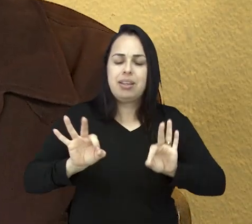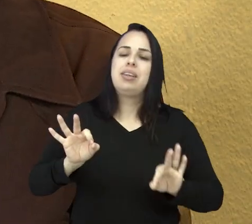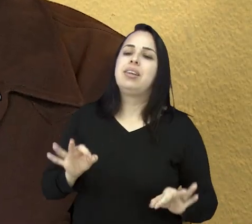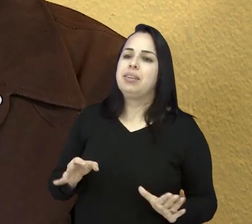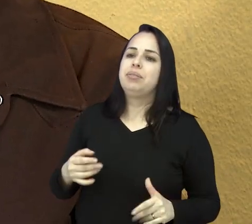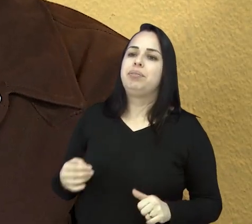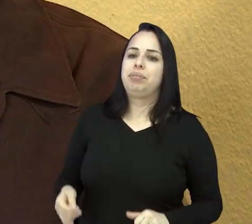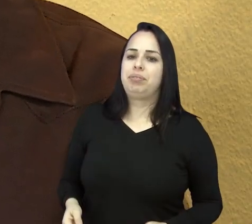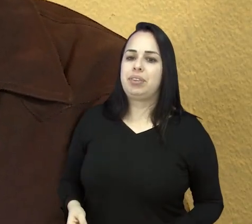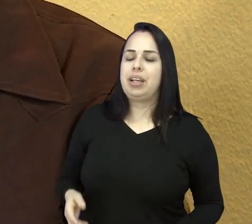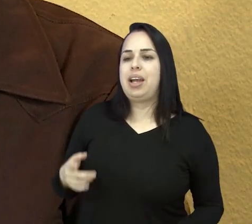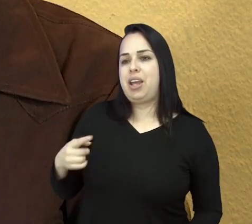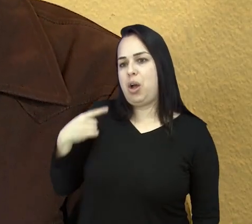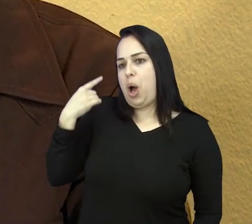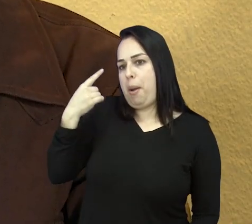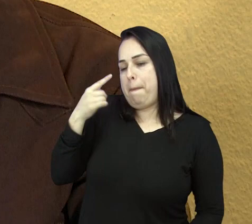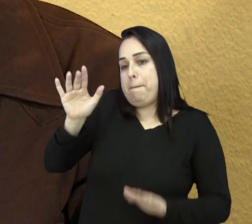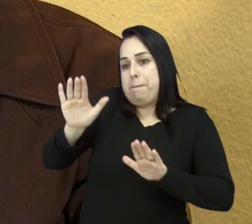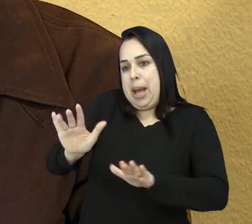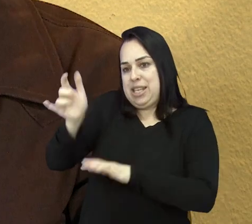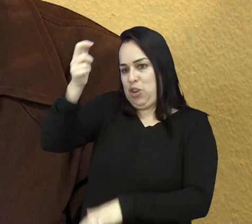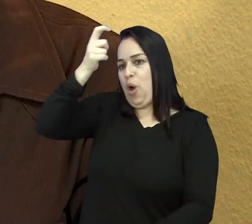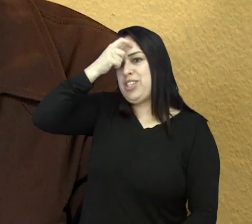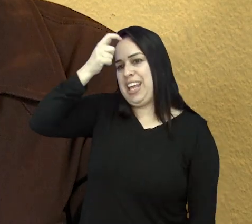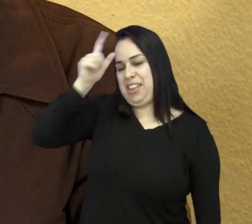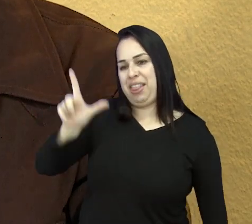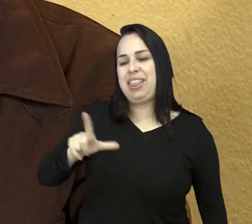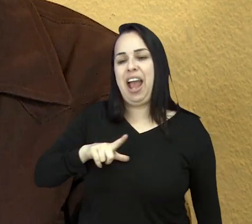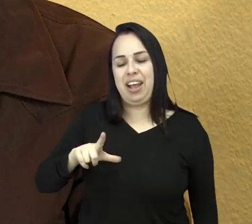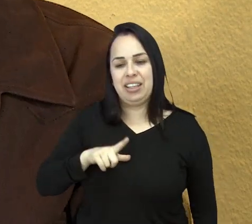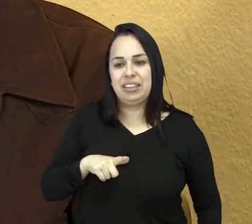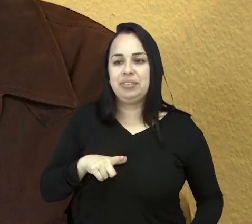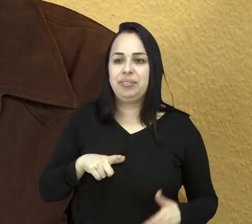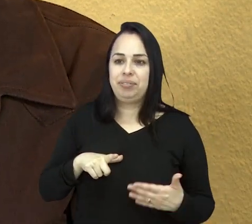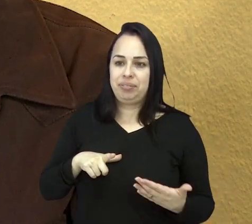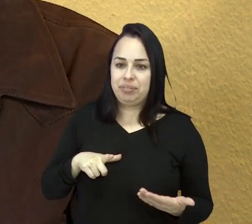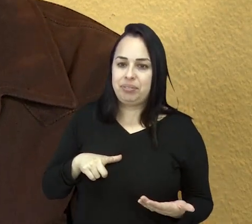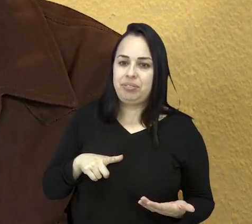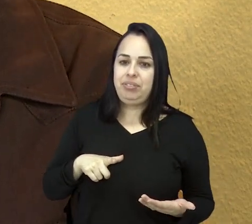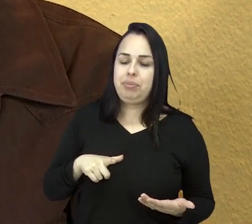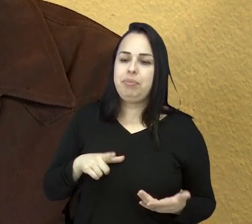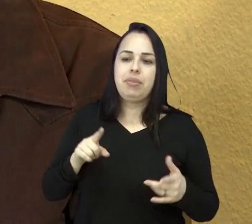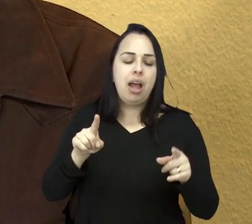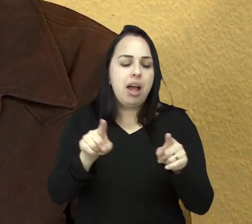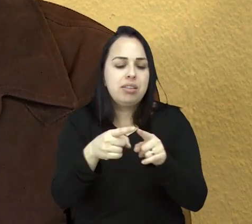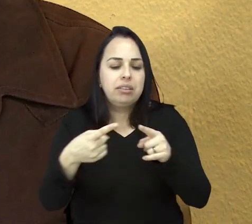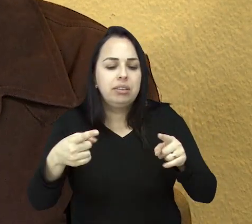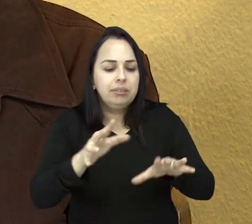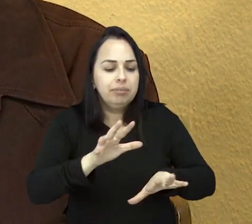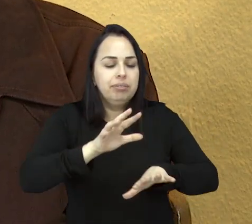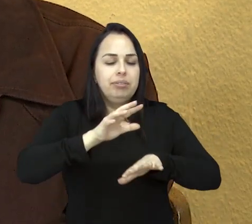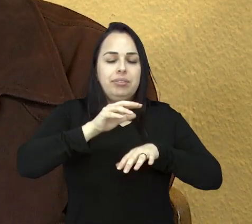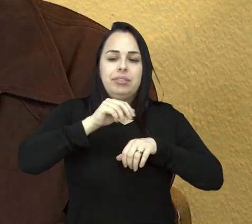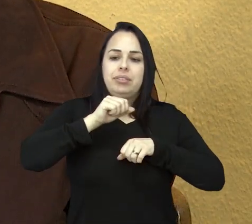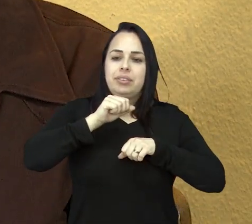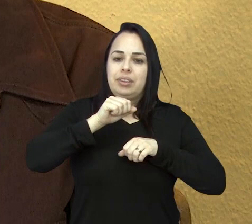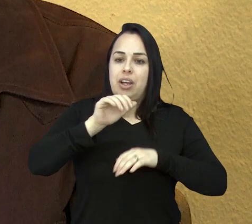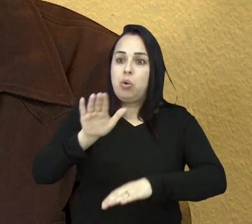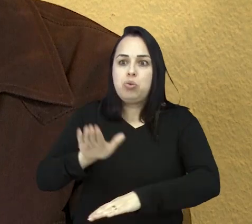mas não inconsequente, né? Então, assim, a música me inspira muito. O dia inteiro eu ouço música,